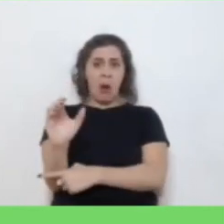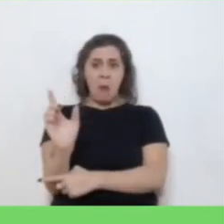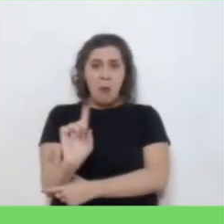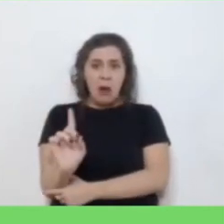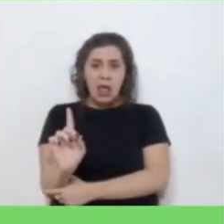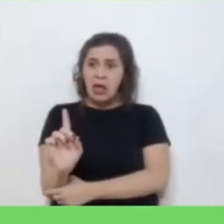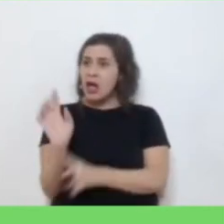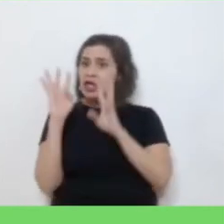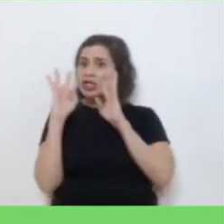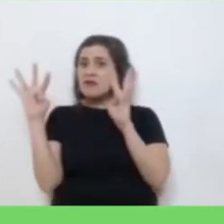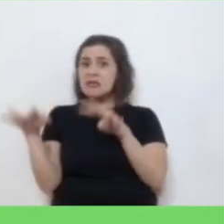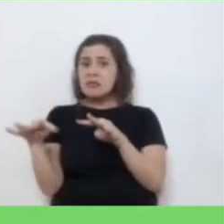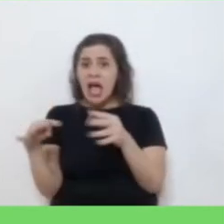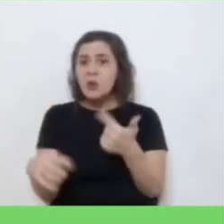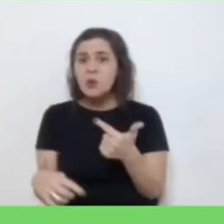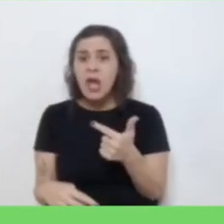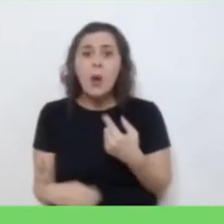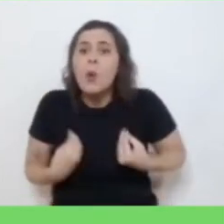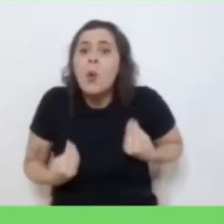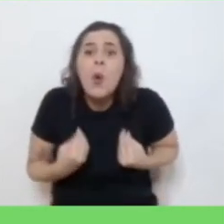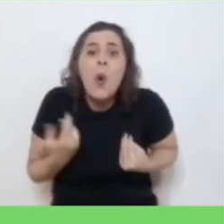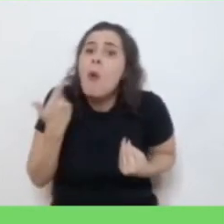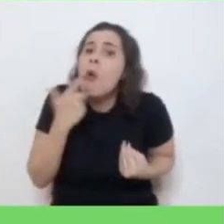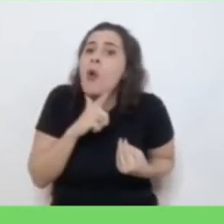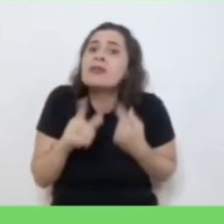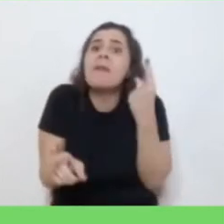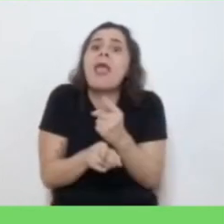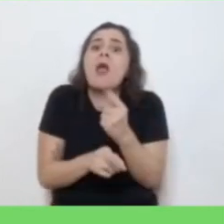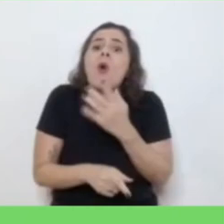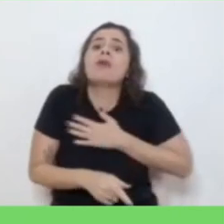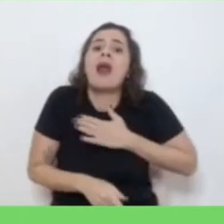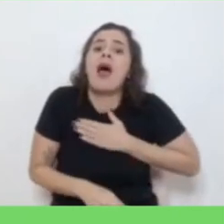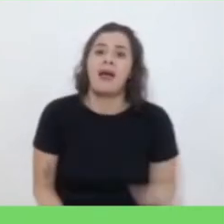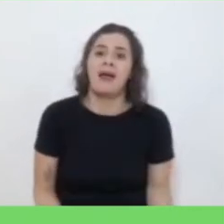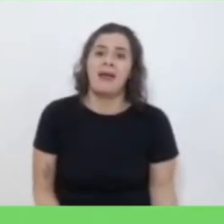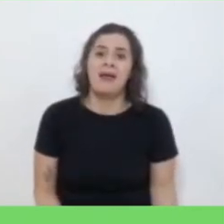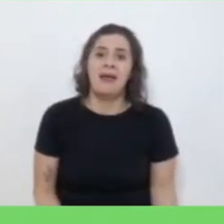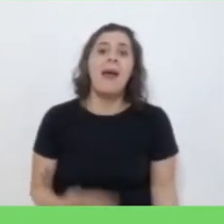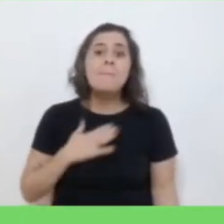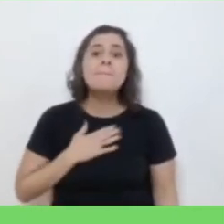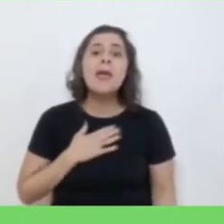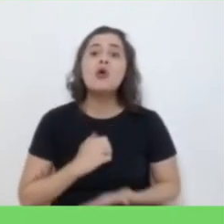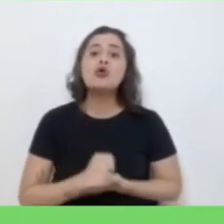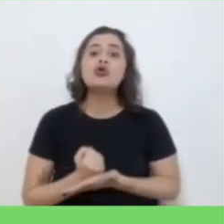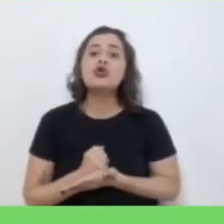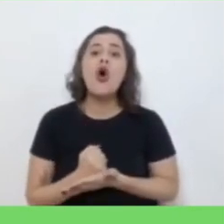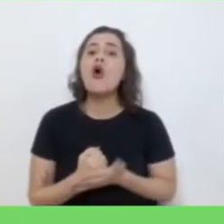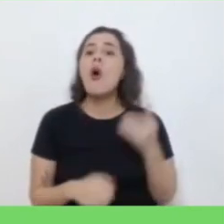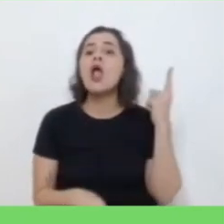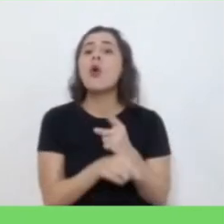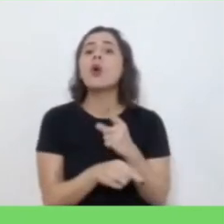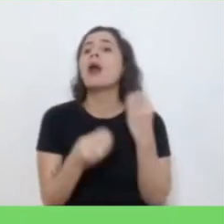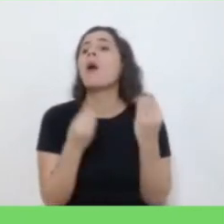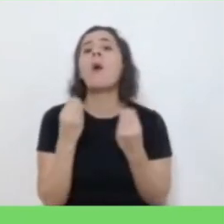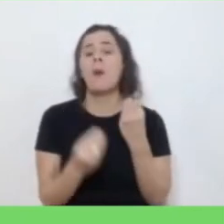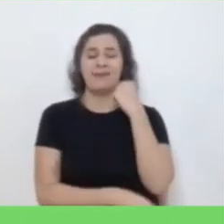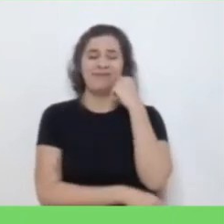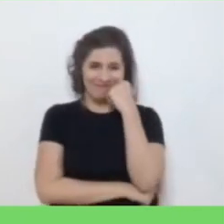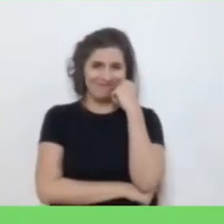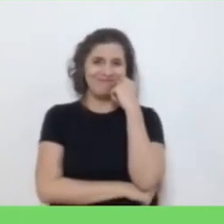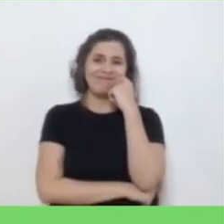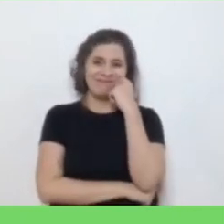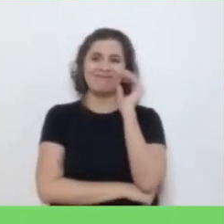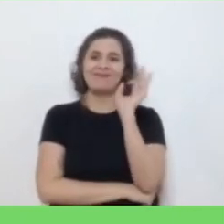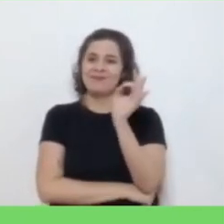como que a gente vai ser encontrado e como vai se fazer a diferença, né? Acho que é aí que a gente começa a entrar na